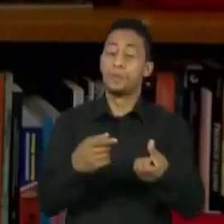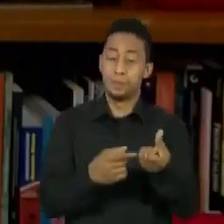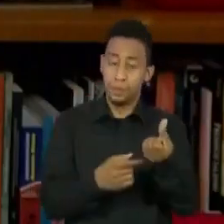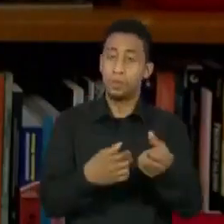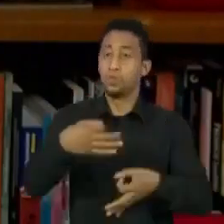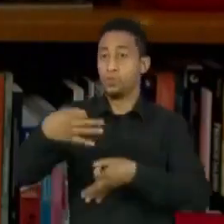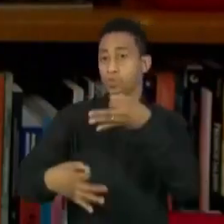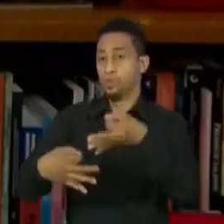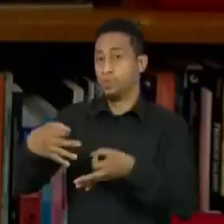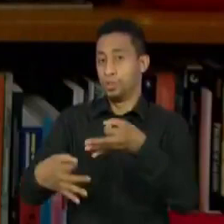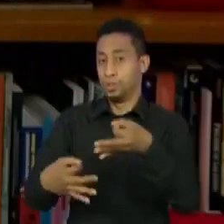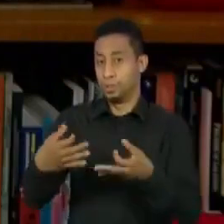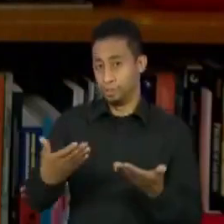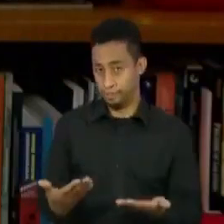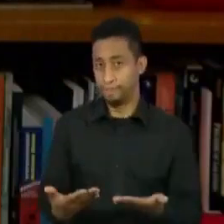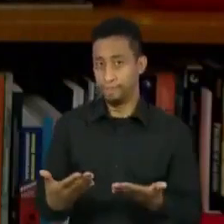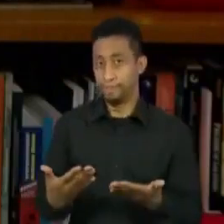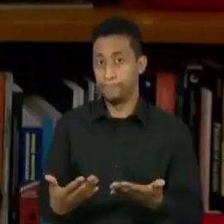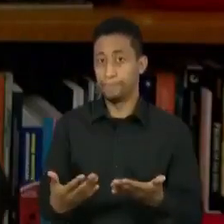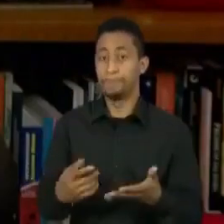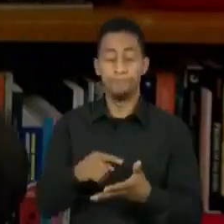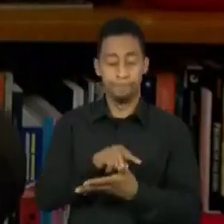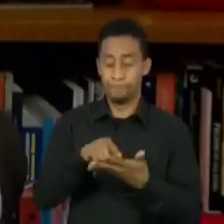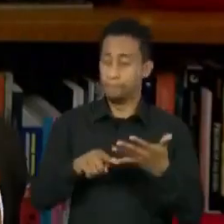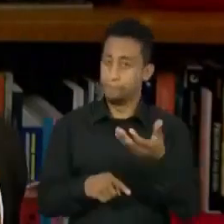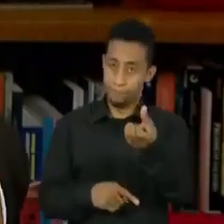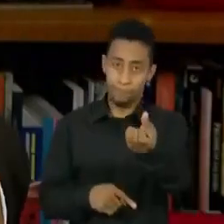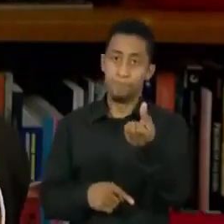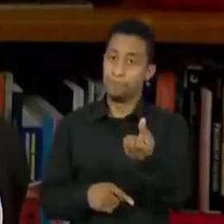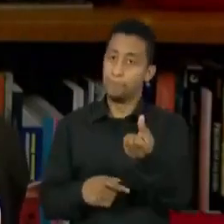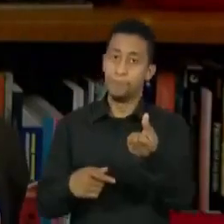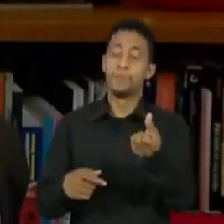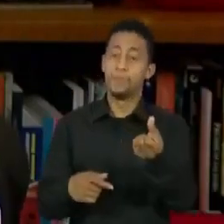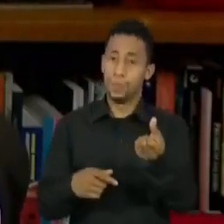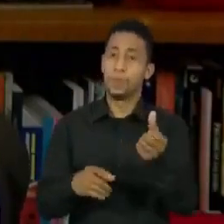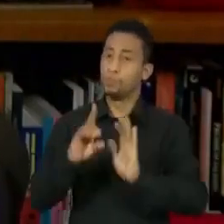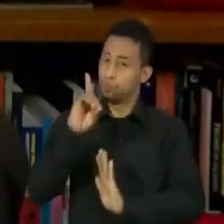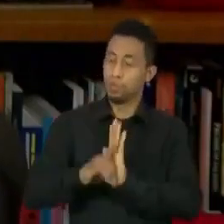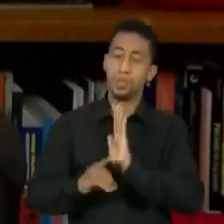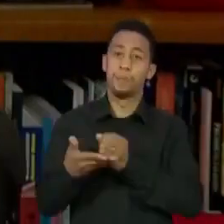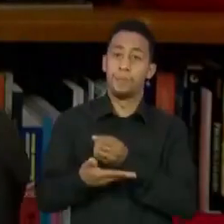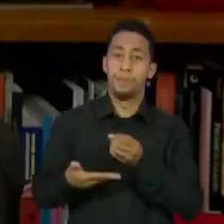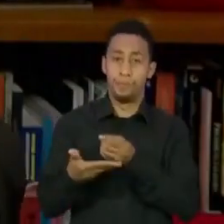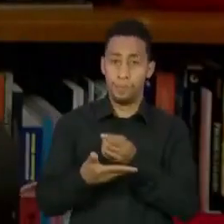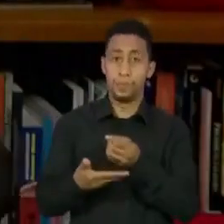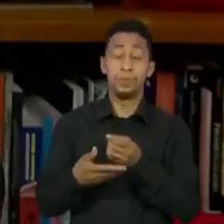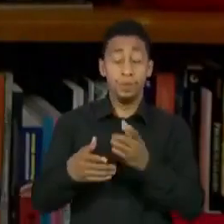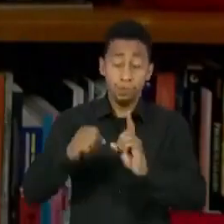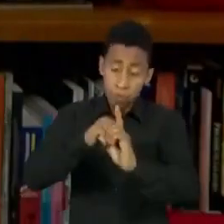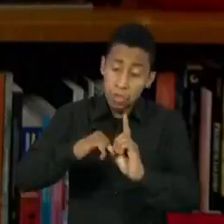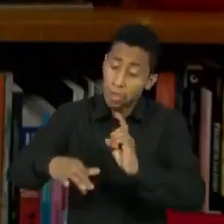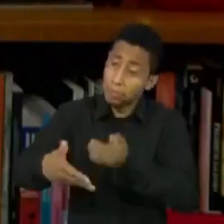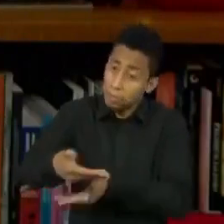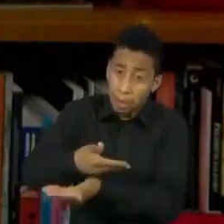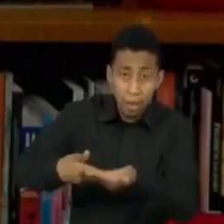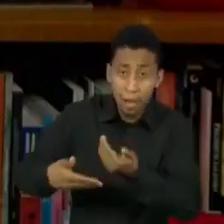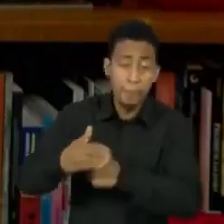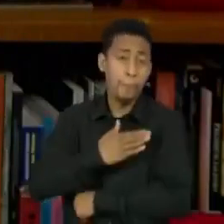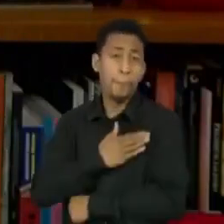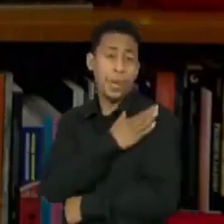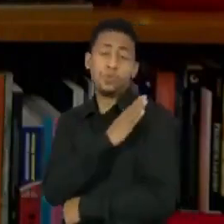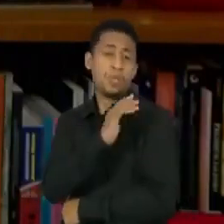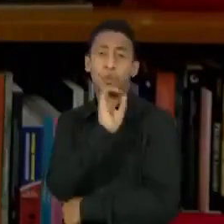justiça valores de supremo Supremos de uma sociedade fraterna e pluralista e sem preconceitos